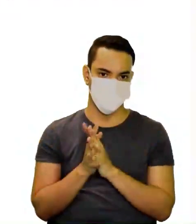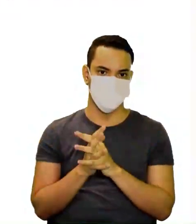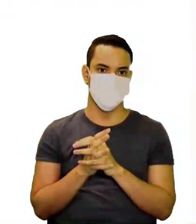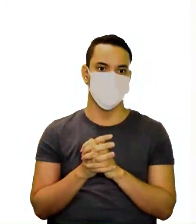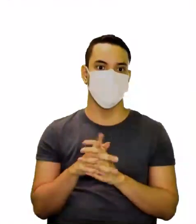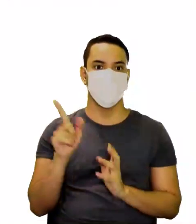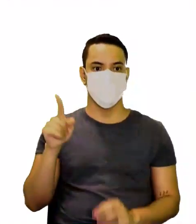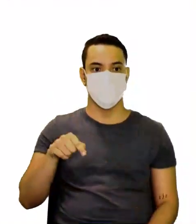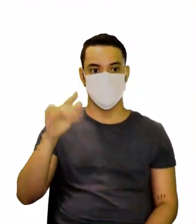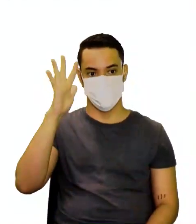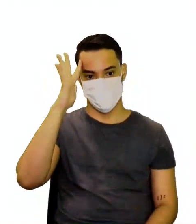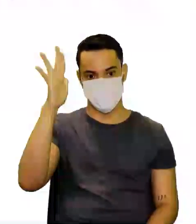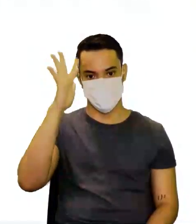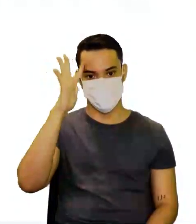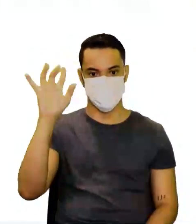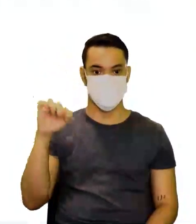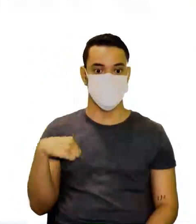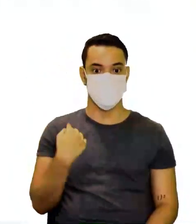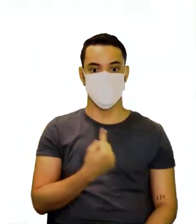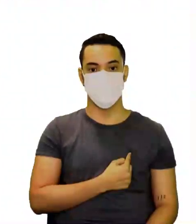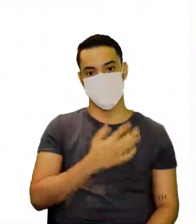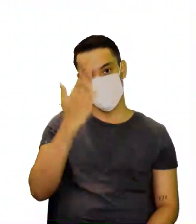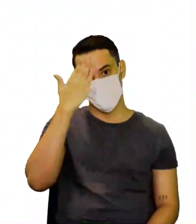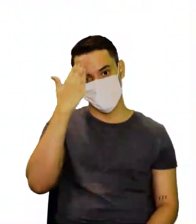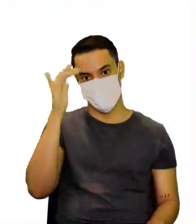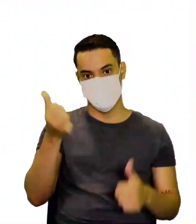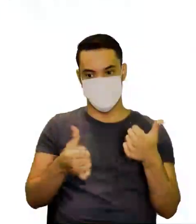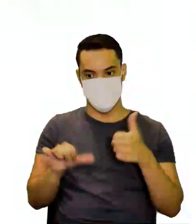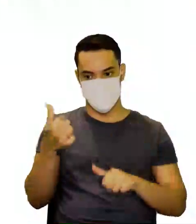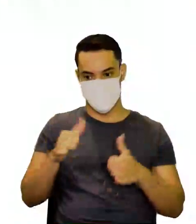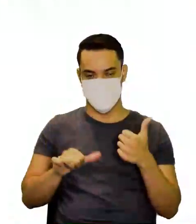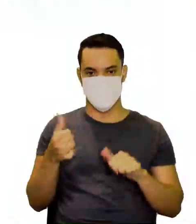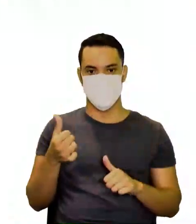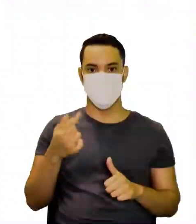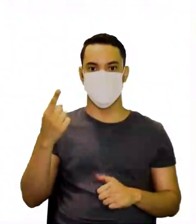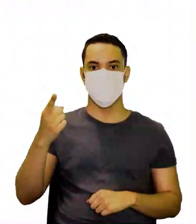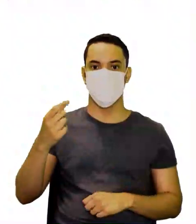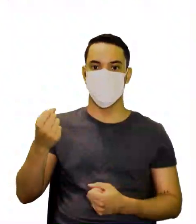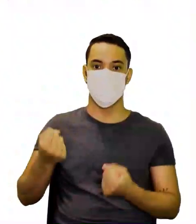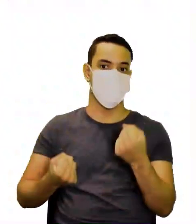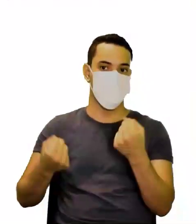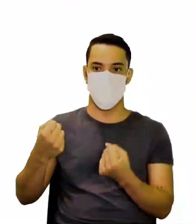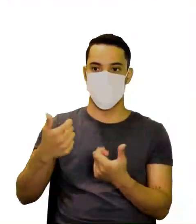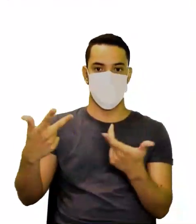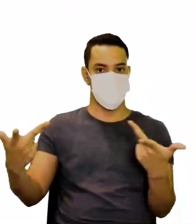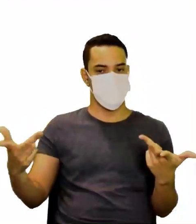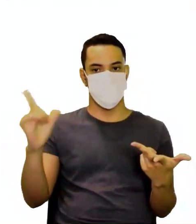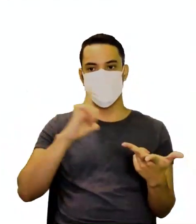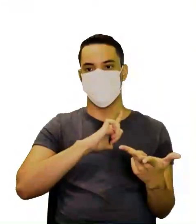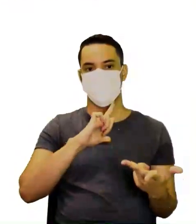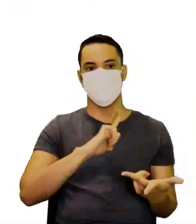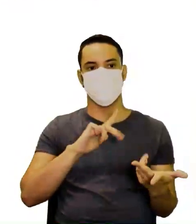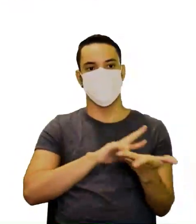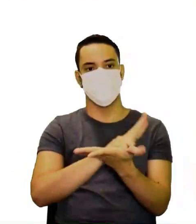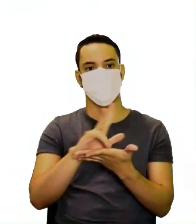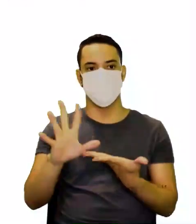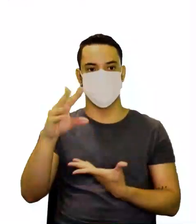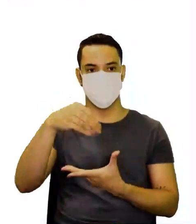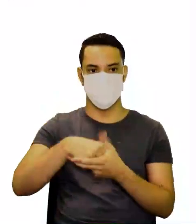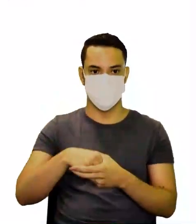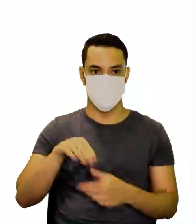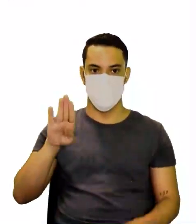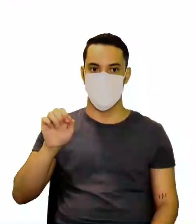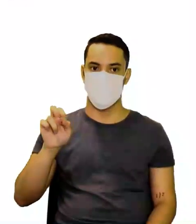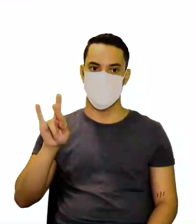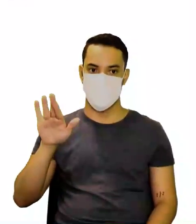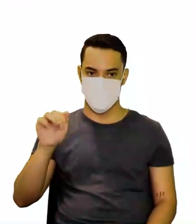uma questão teórica para a gente analisar, tá? Um automóvel tem entre seus componentes uma